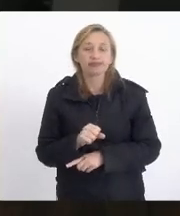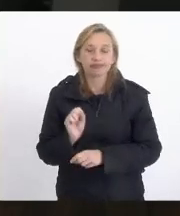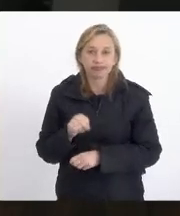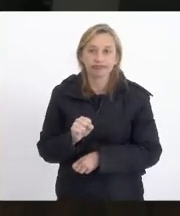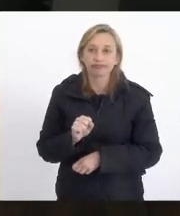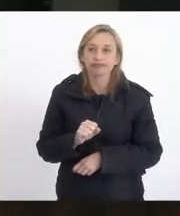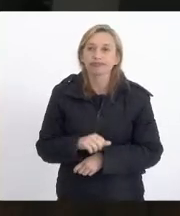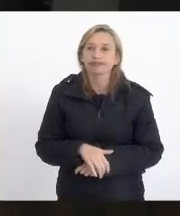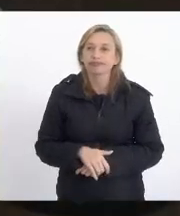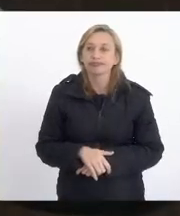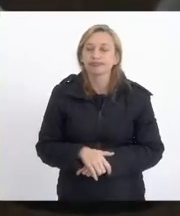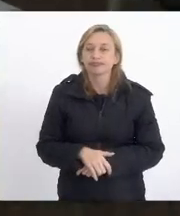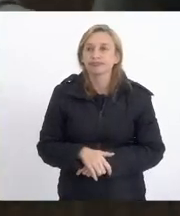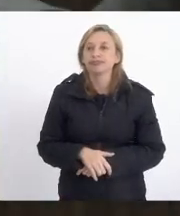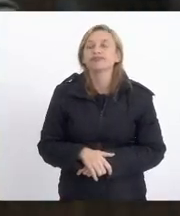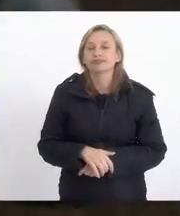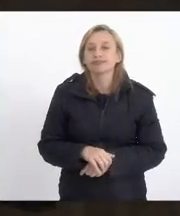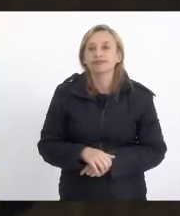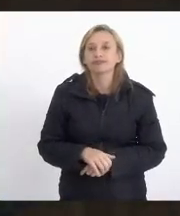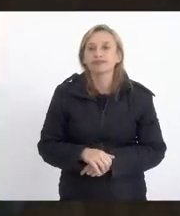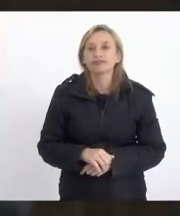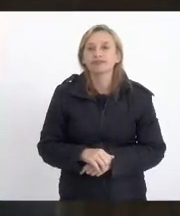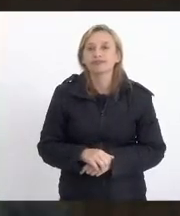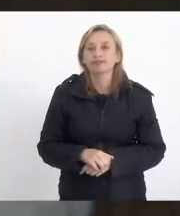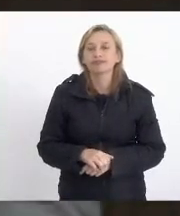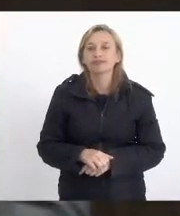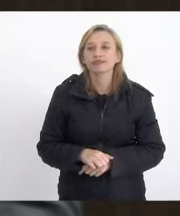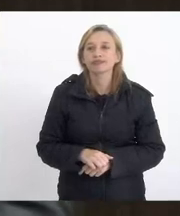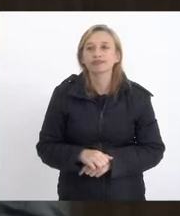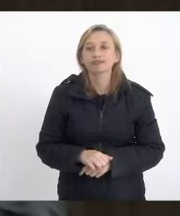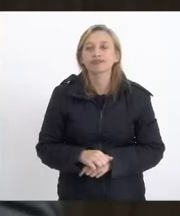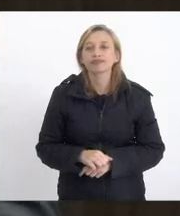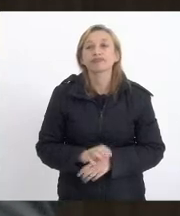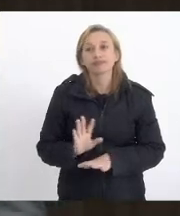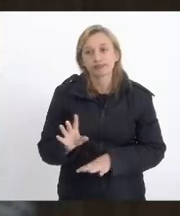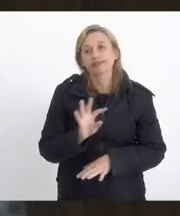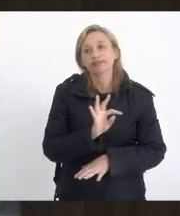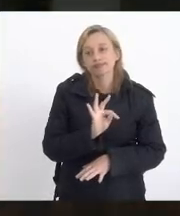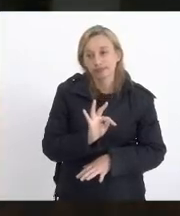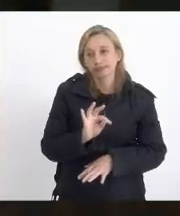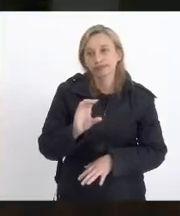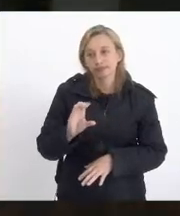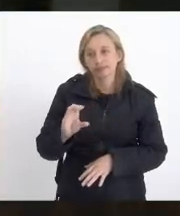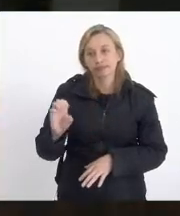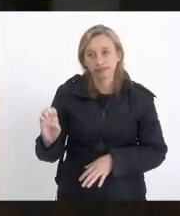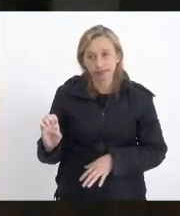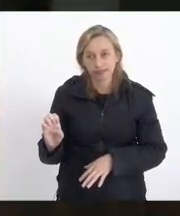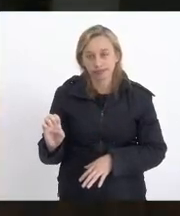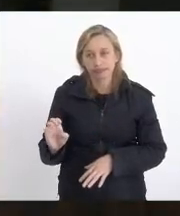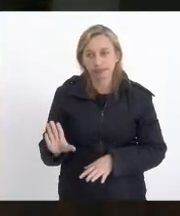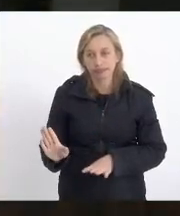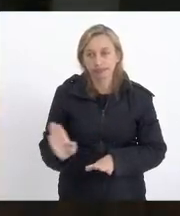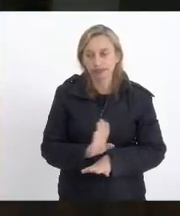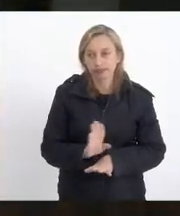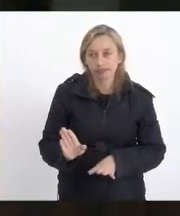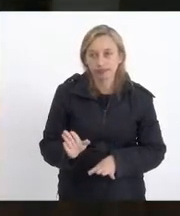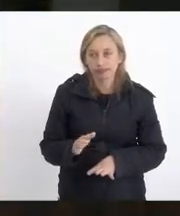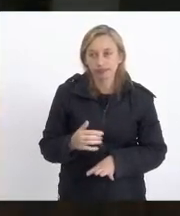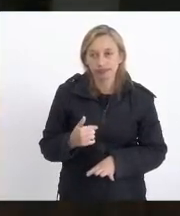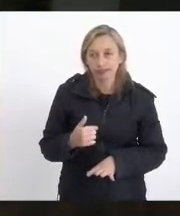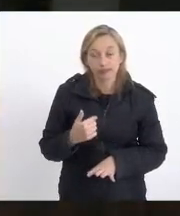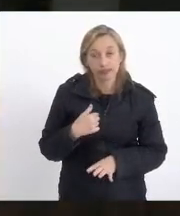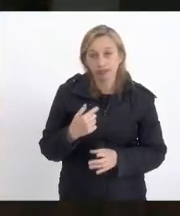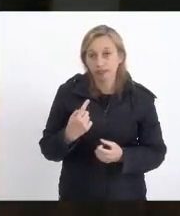Sim. É, eu, assim entendeu o TCE. Eu divirjo. Quer dizer, para vocês que eu